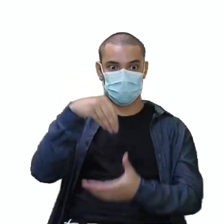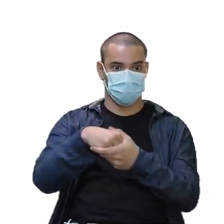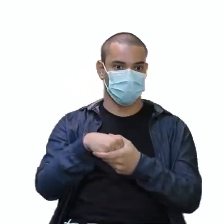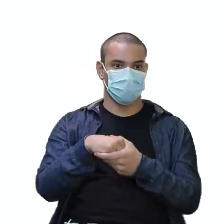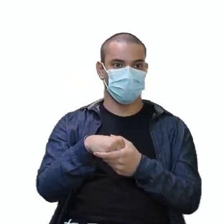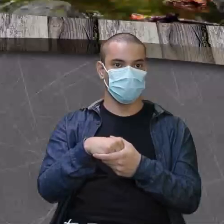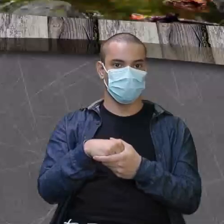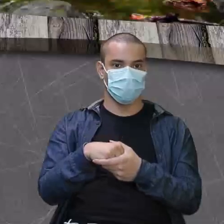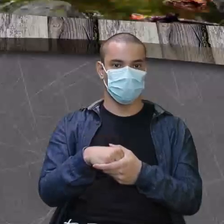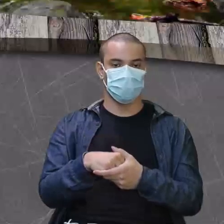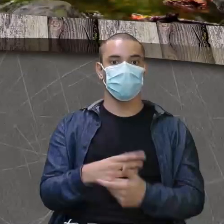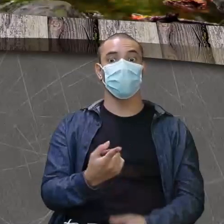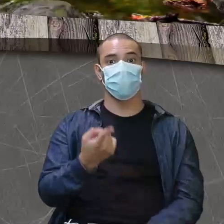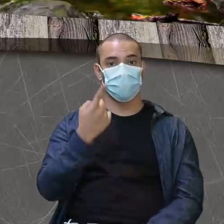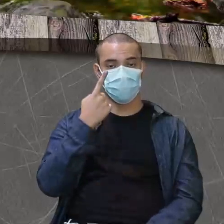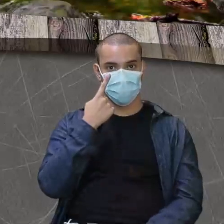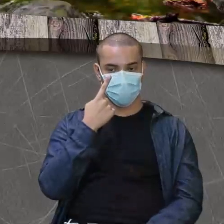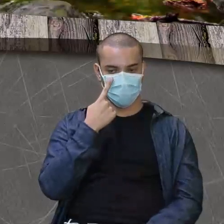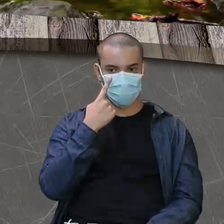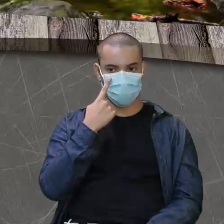aqui para mim, please.